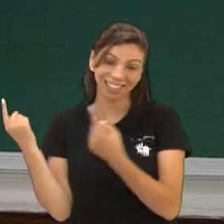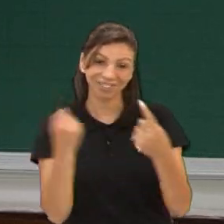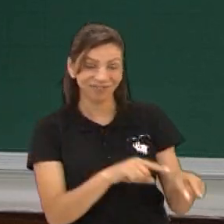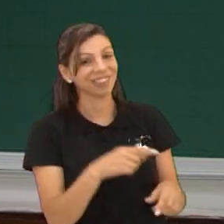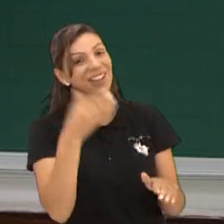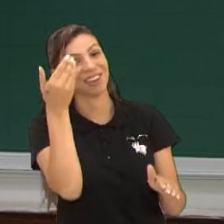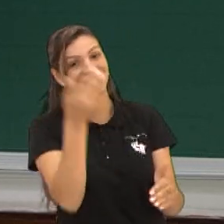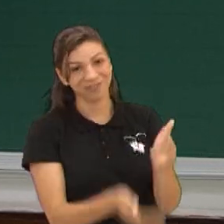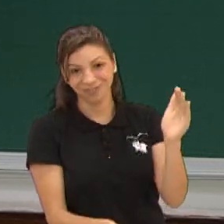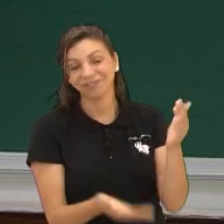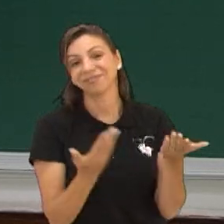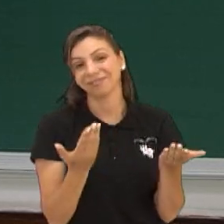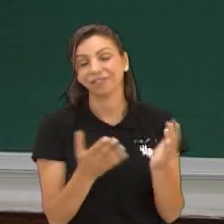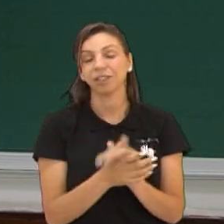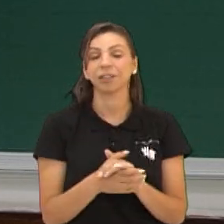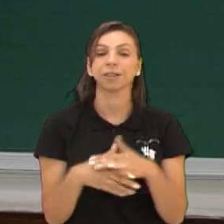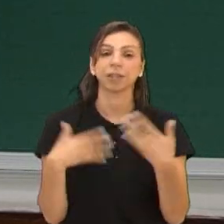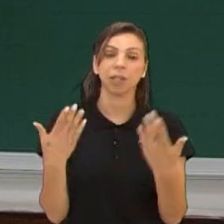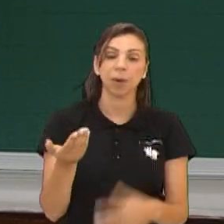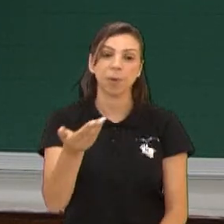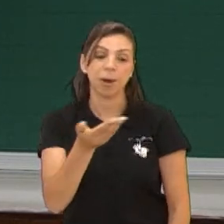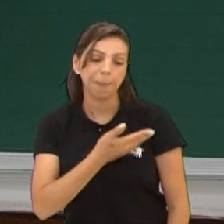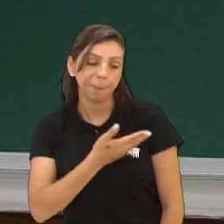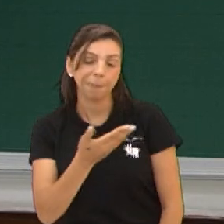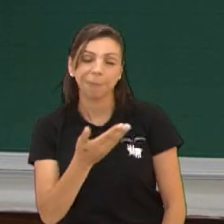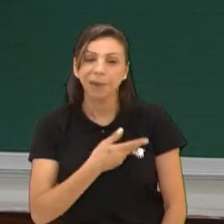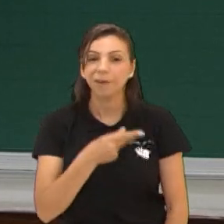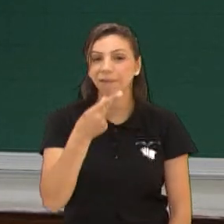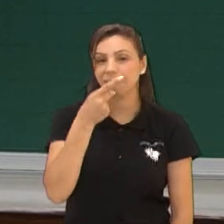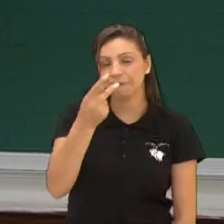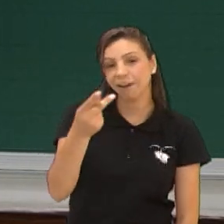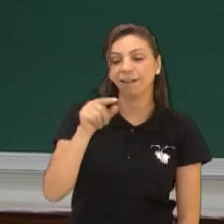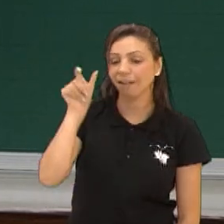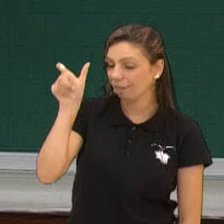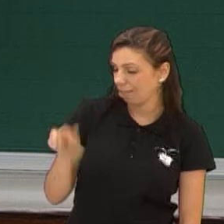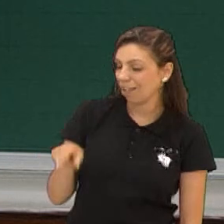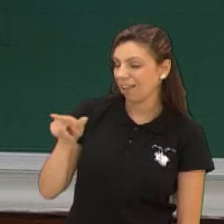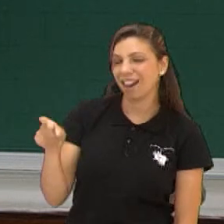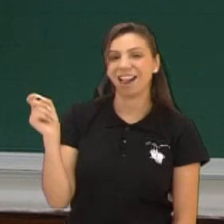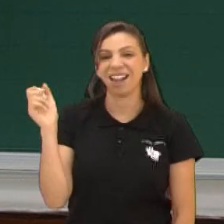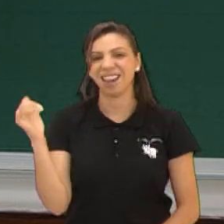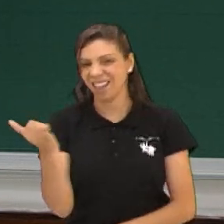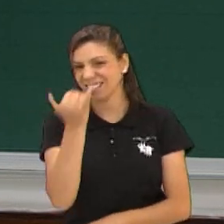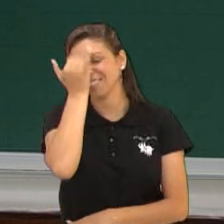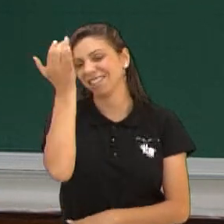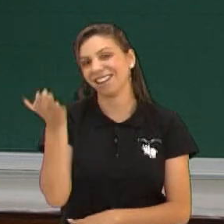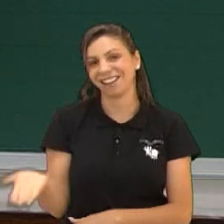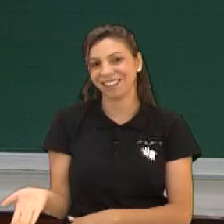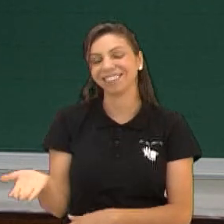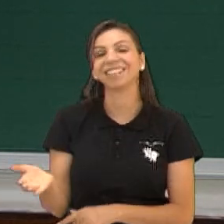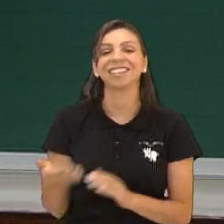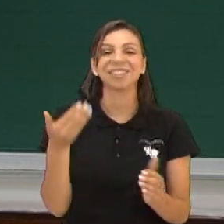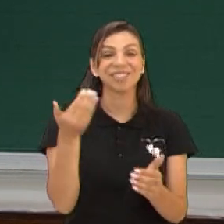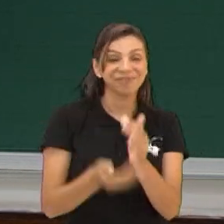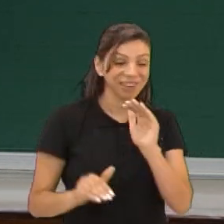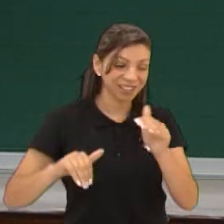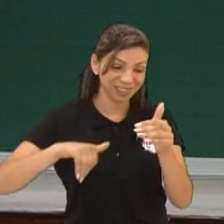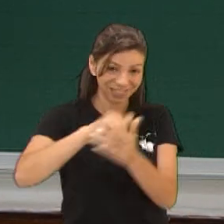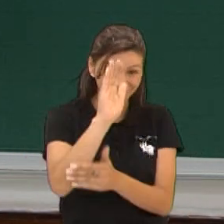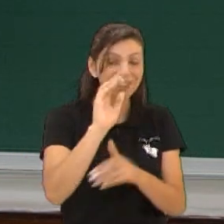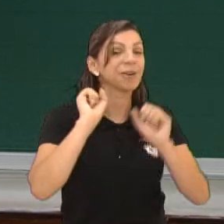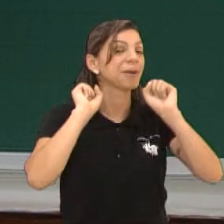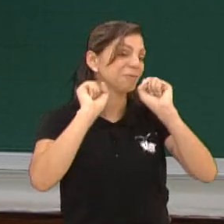derrota então Fiquem tranquilos aquele seu amigo que você chama ele de pé frio que faz com que você perca um jogo não